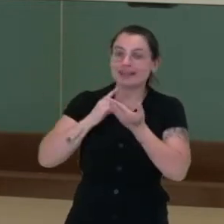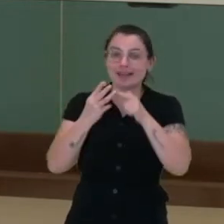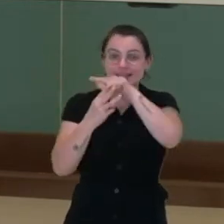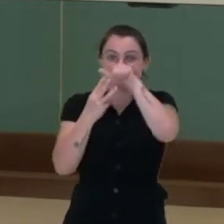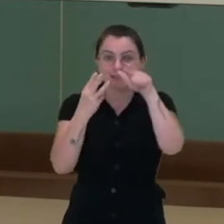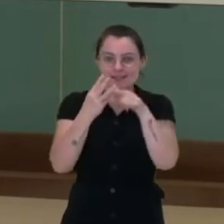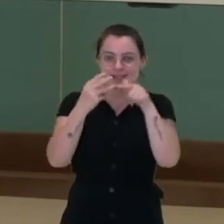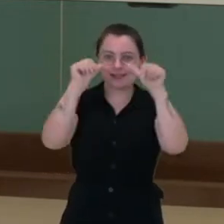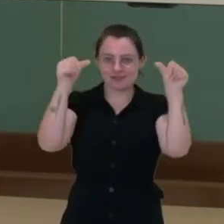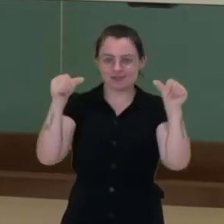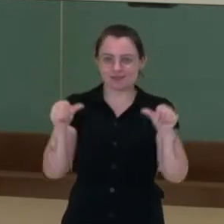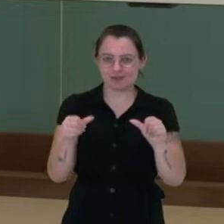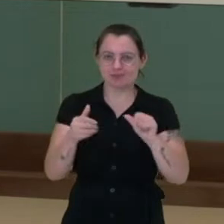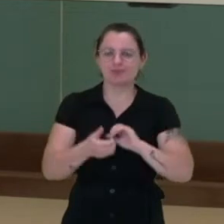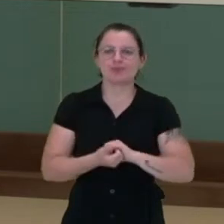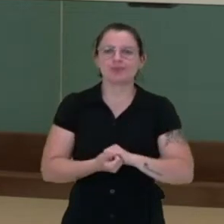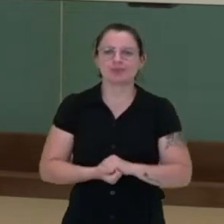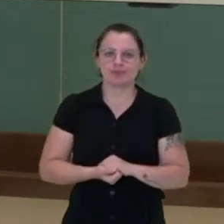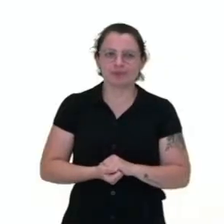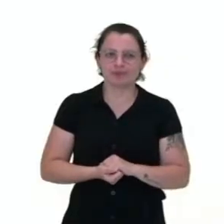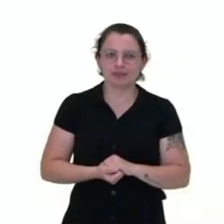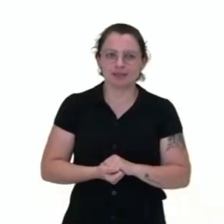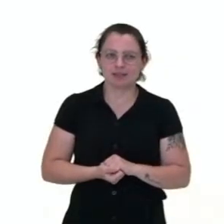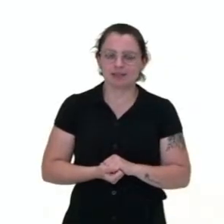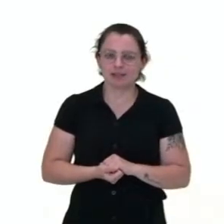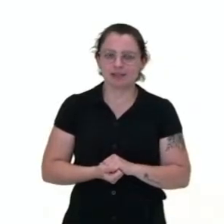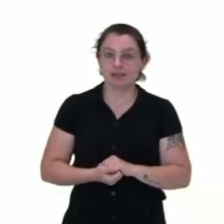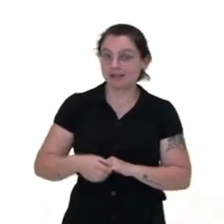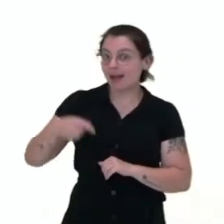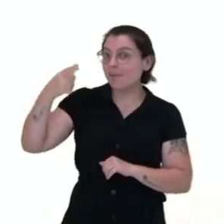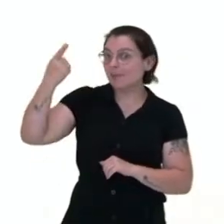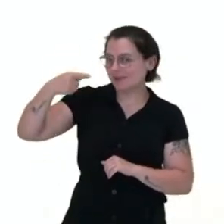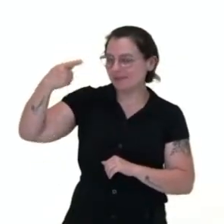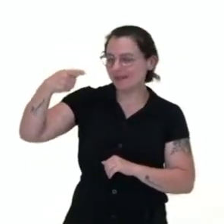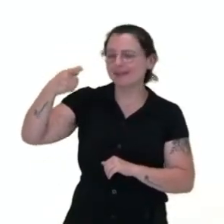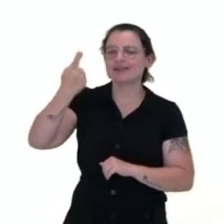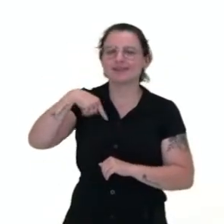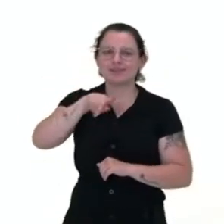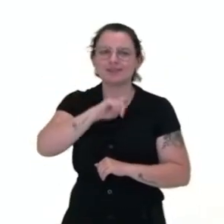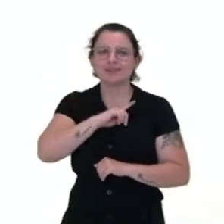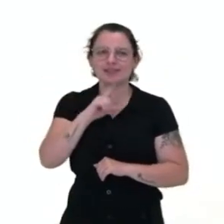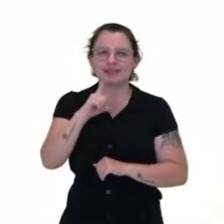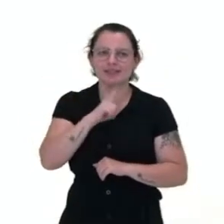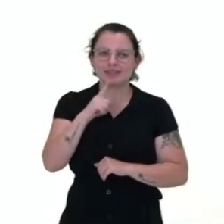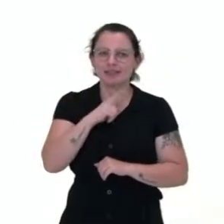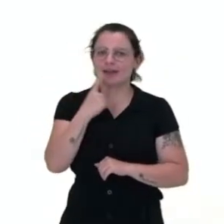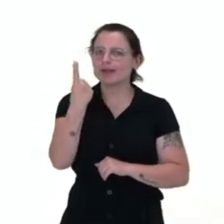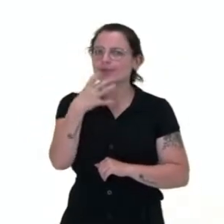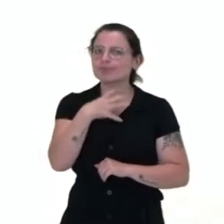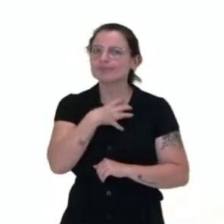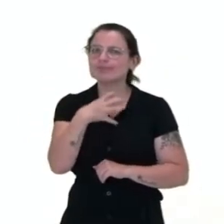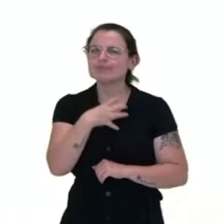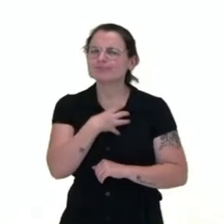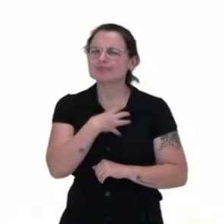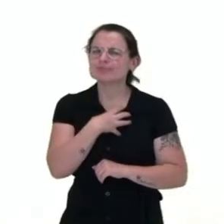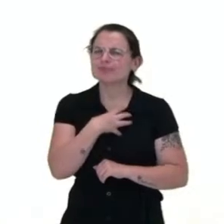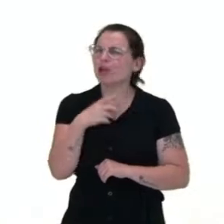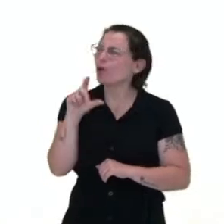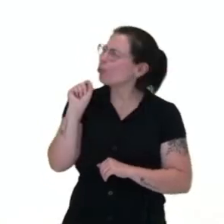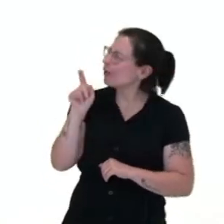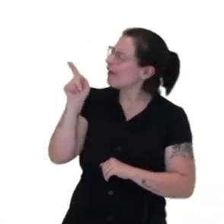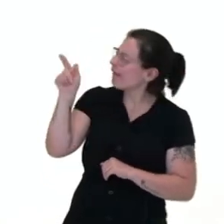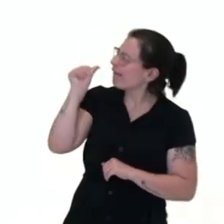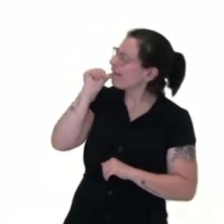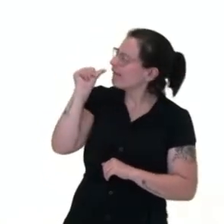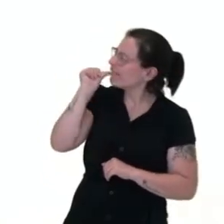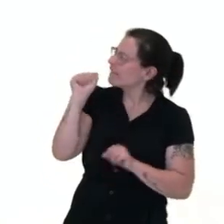para você. Vamos olhar cada uma delas? Na primeira, nós temos uma determinada situação. O que será que